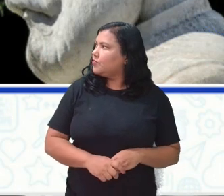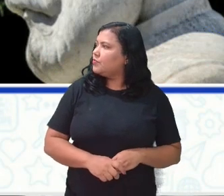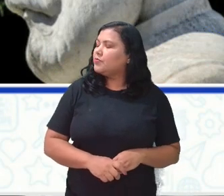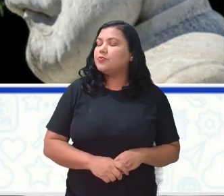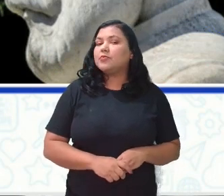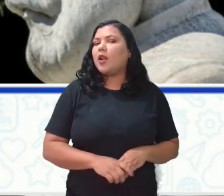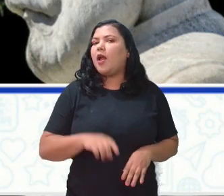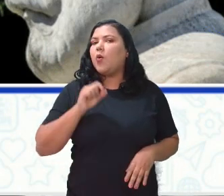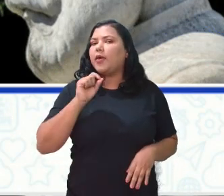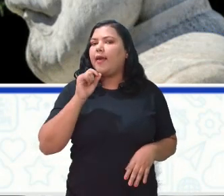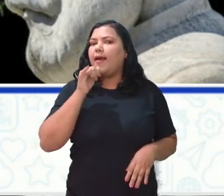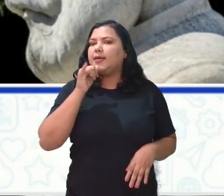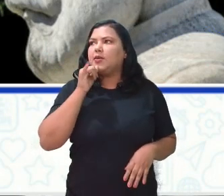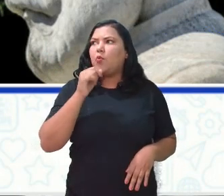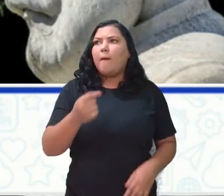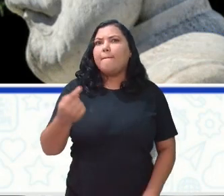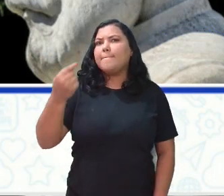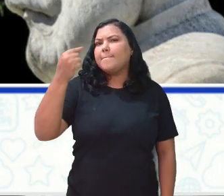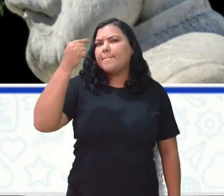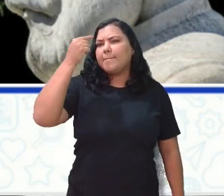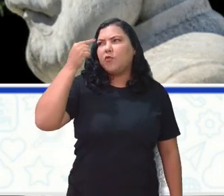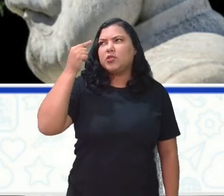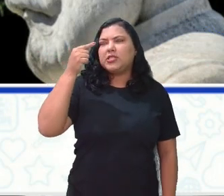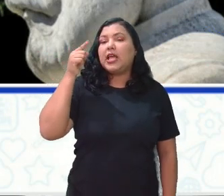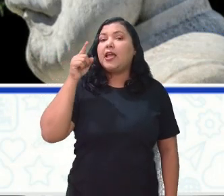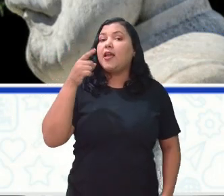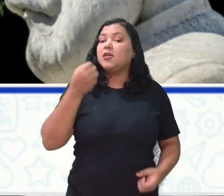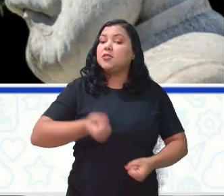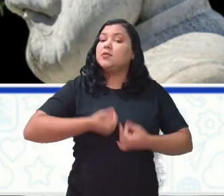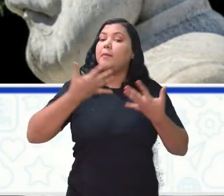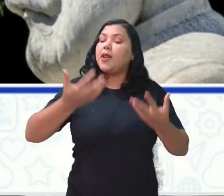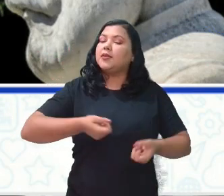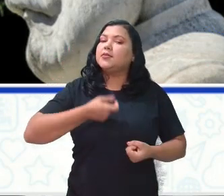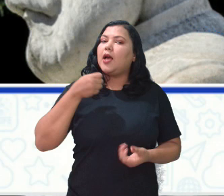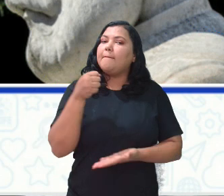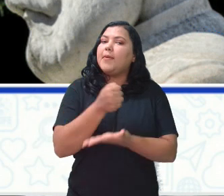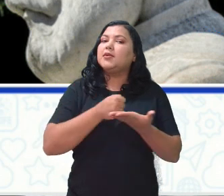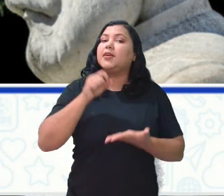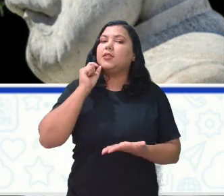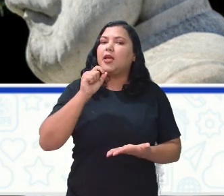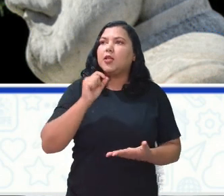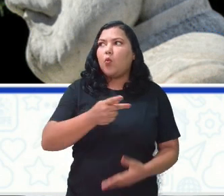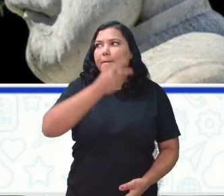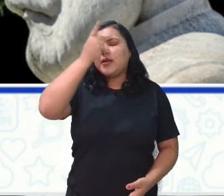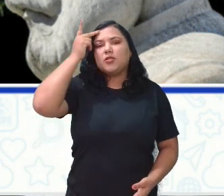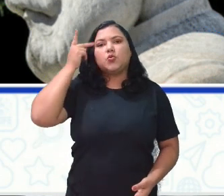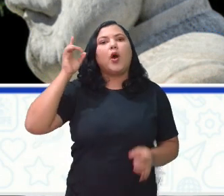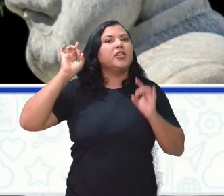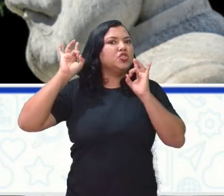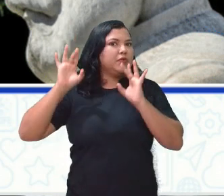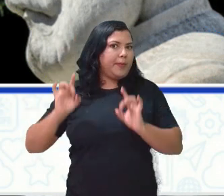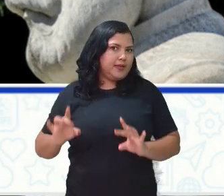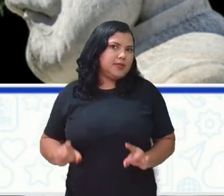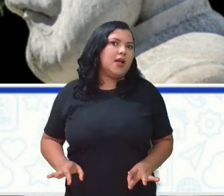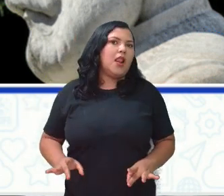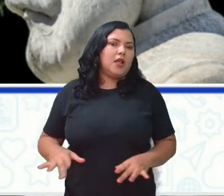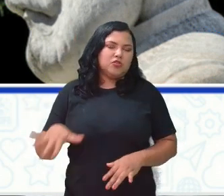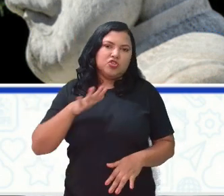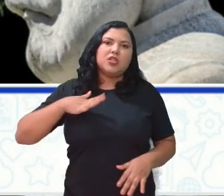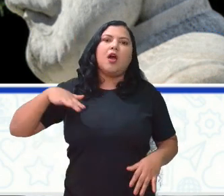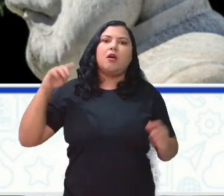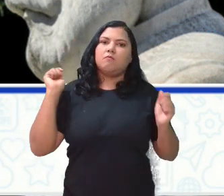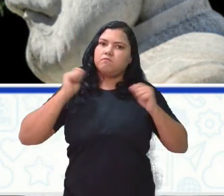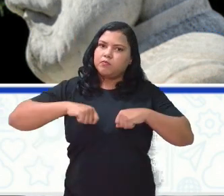consiste em basear-se na fala de um especialista. Então, quando a gente tem a opinião do psiquiatra, ali a gente tem um argumento de